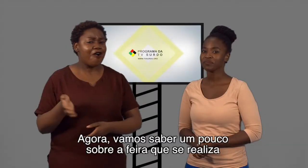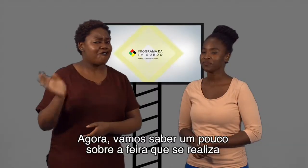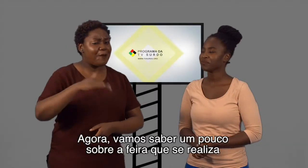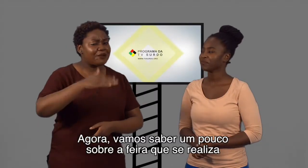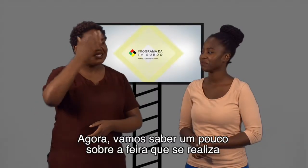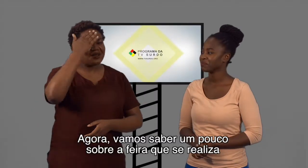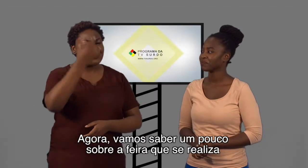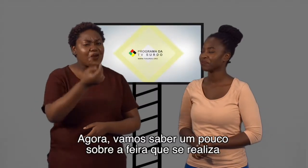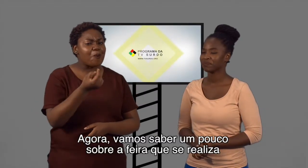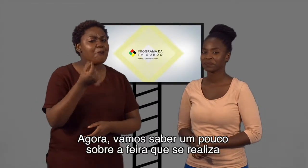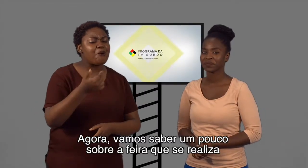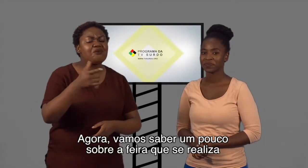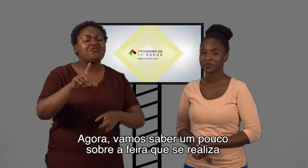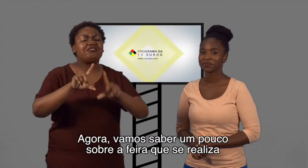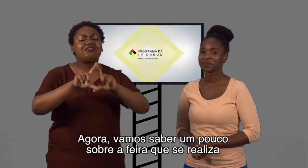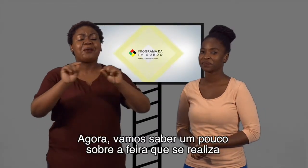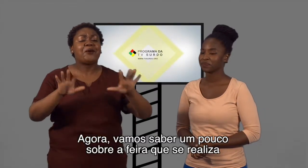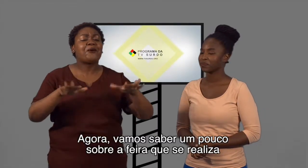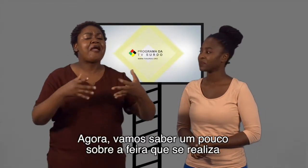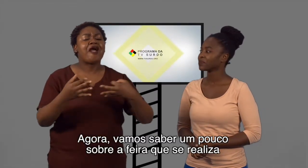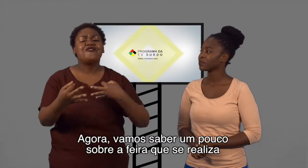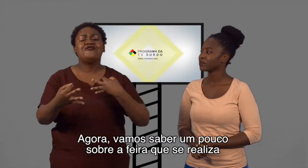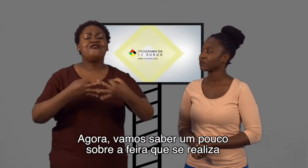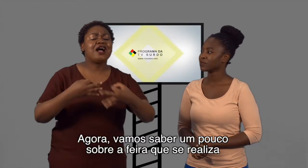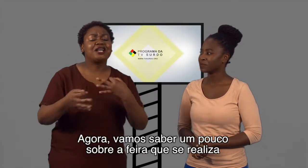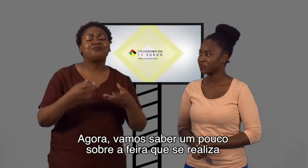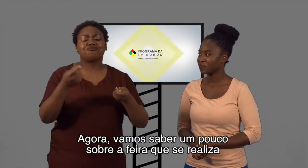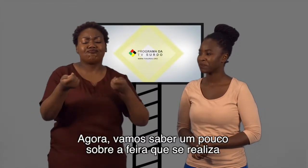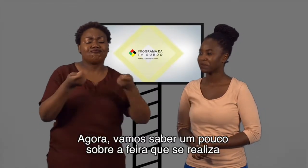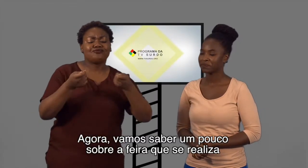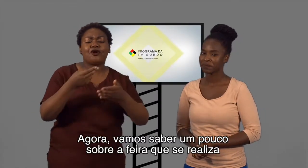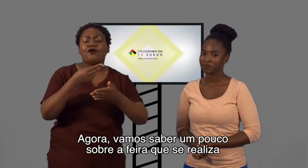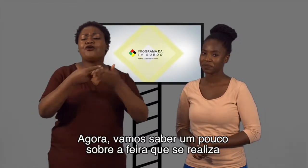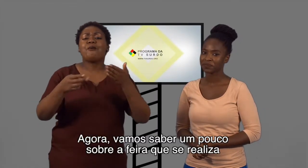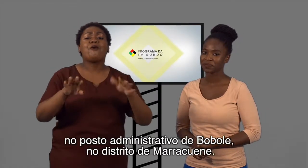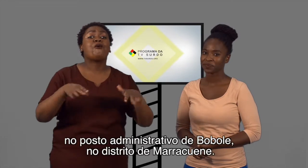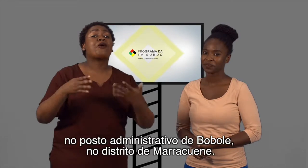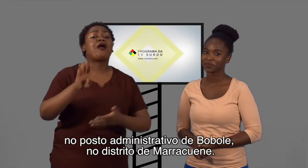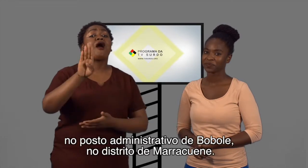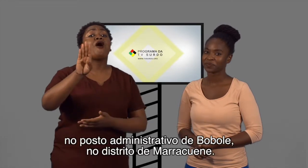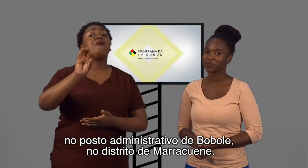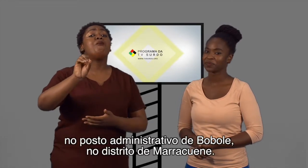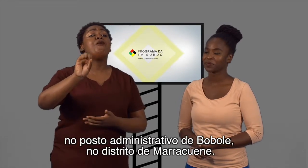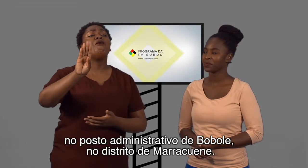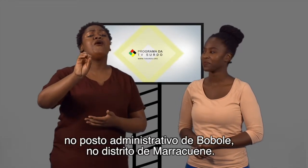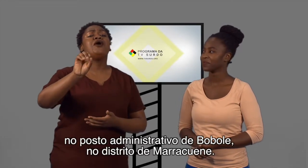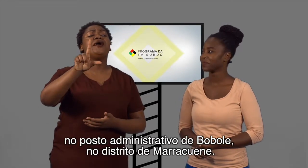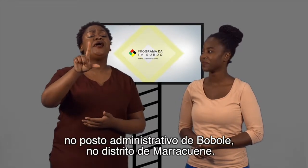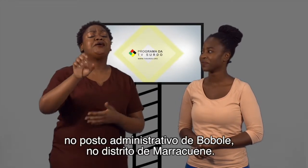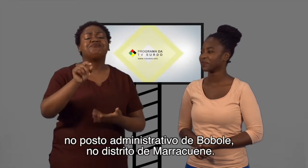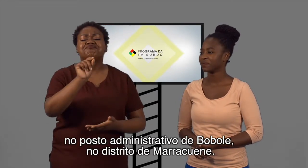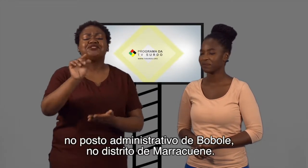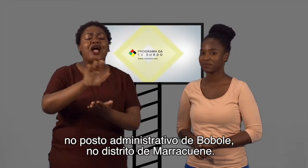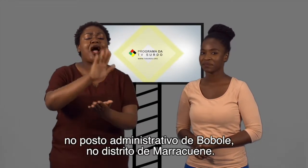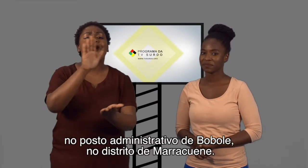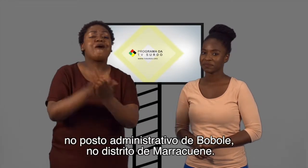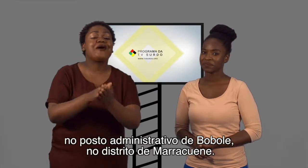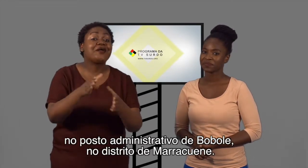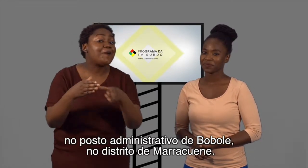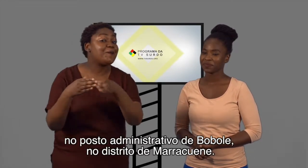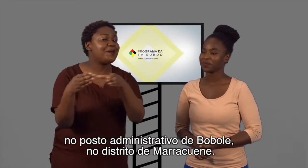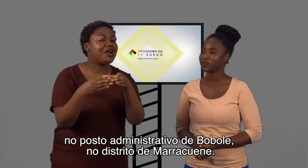coletividade. Agora, vamos saber um pouco sobre a feira que se realiza no posto administrativo de